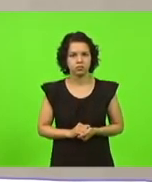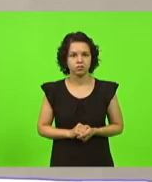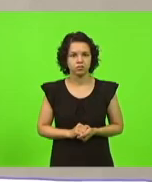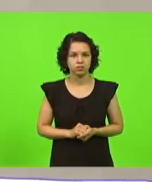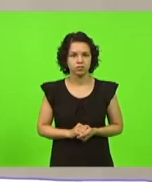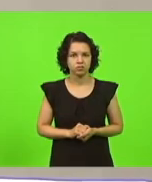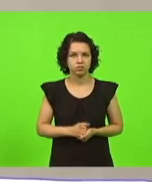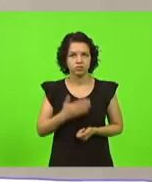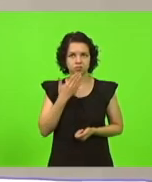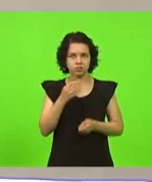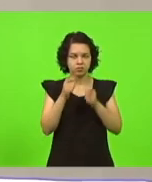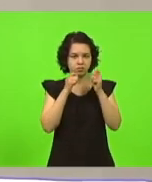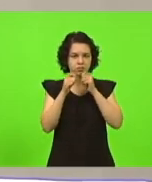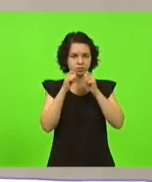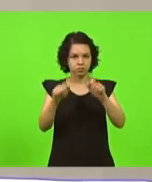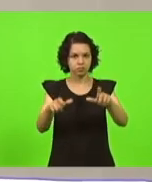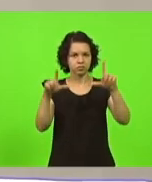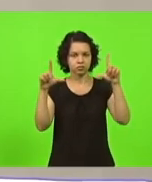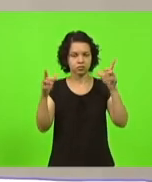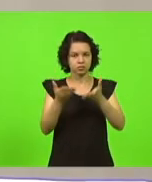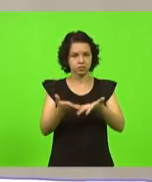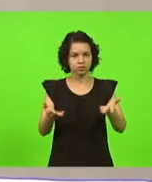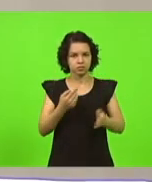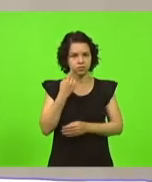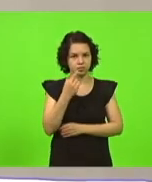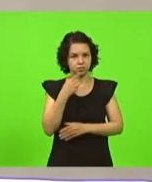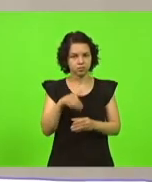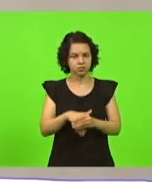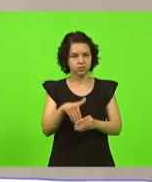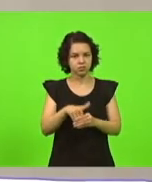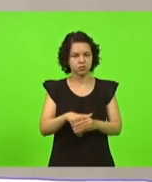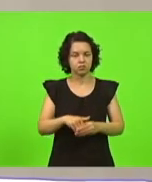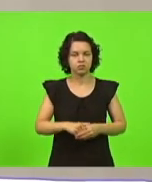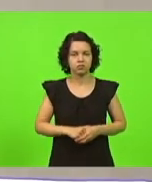Peço à assessoria que abra o painel para que os senhores e senhoras deputados possam exercer seu direito de voto.